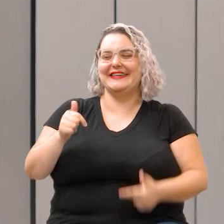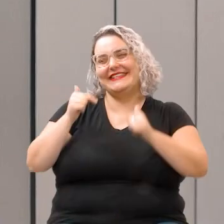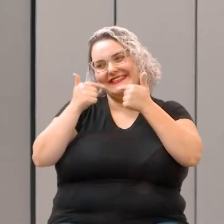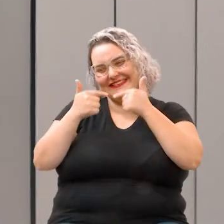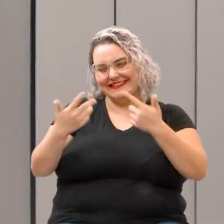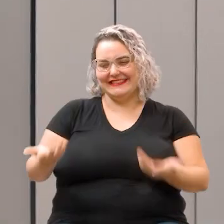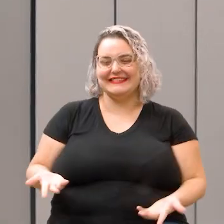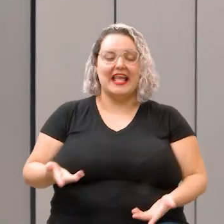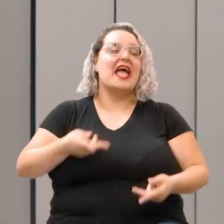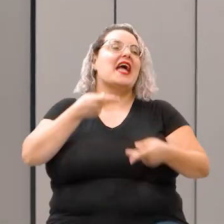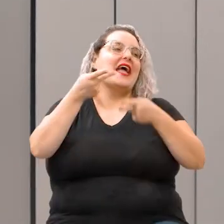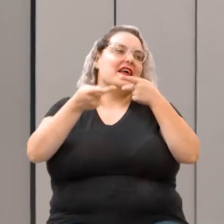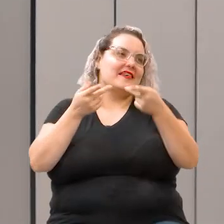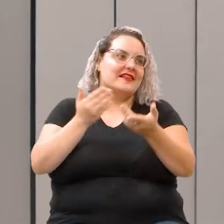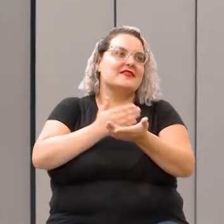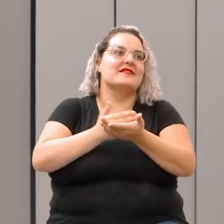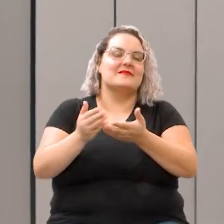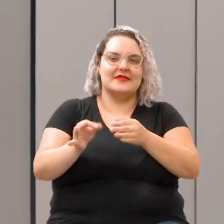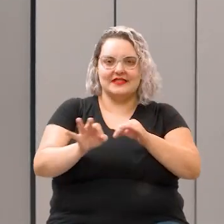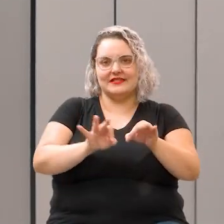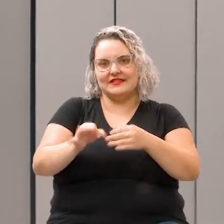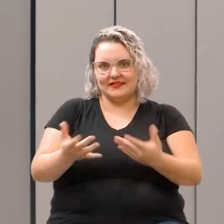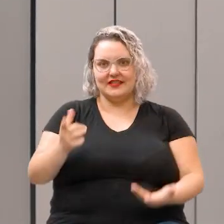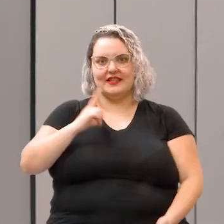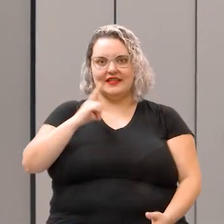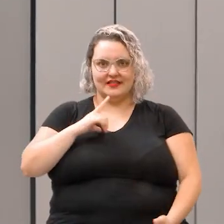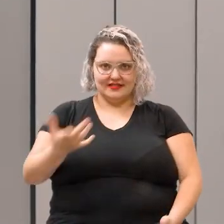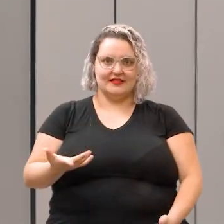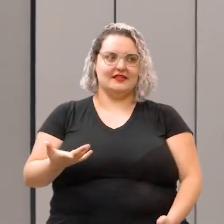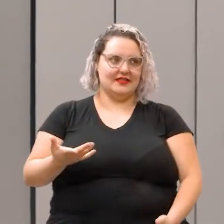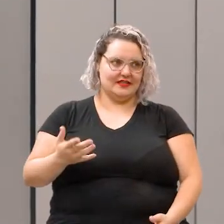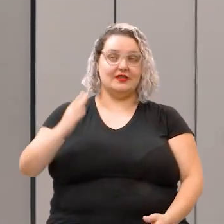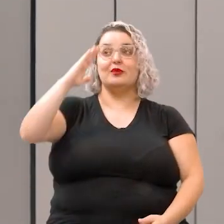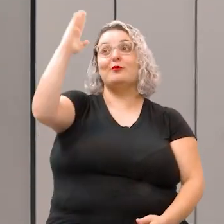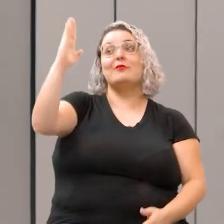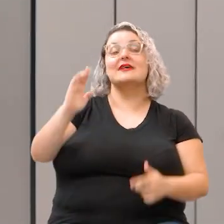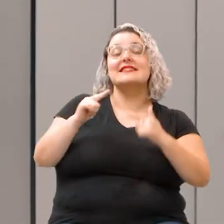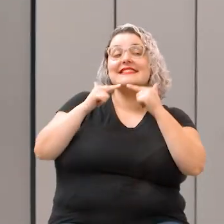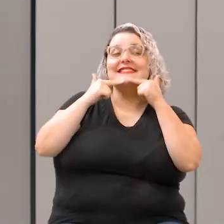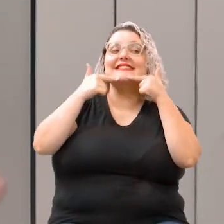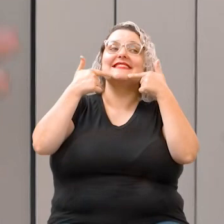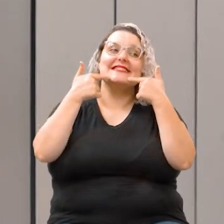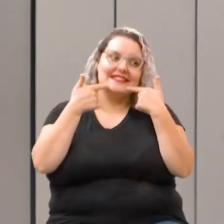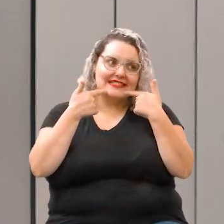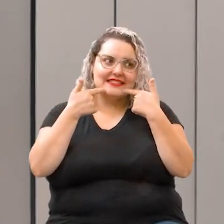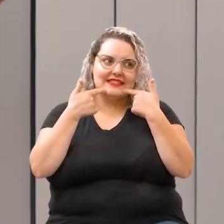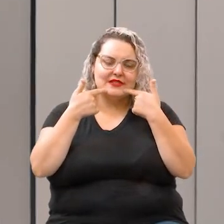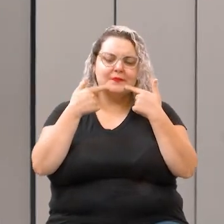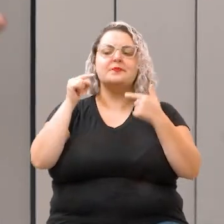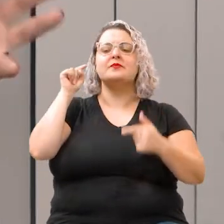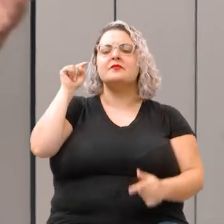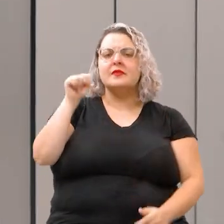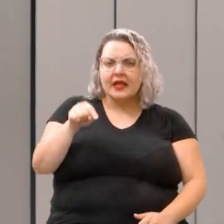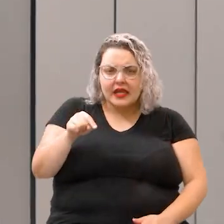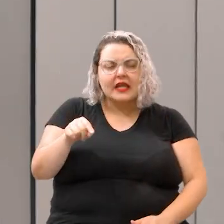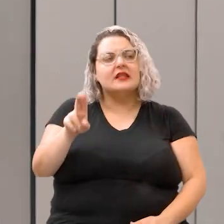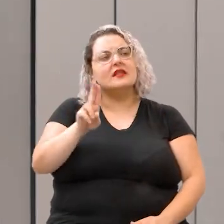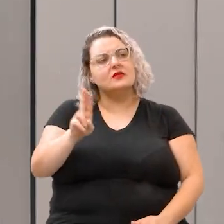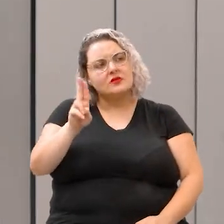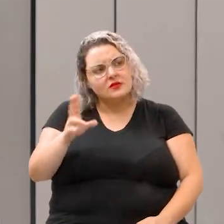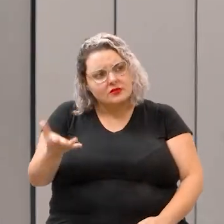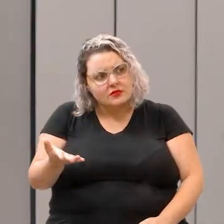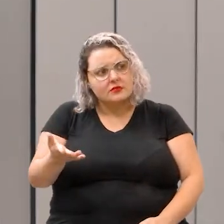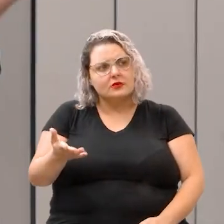do programa, inclusive, que a gente tem o programa Brasil Sorridente. Ele está sendo